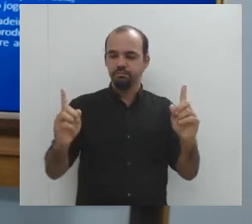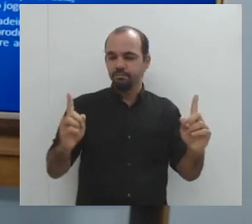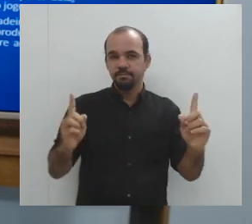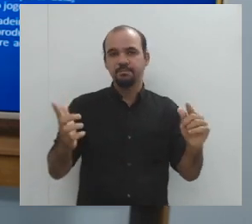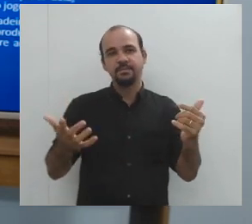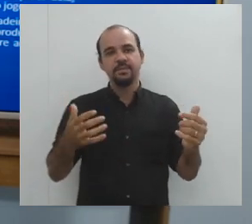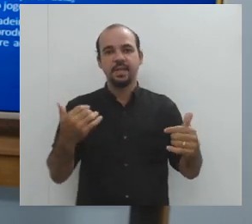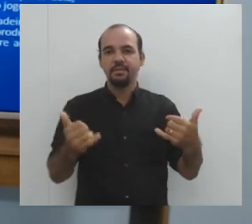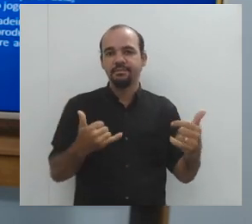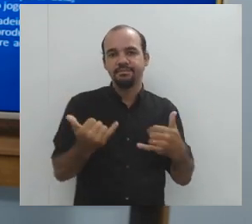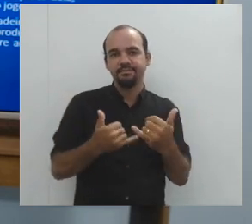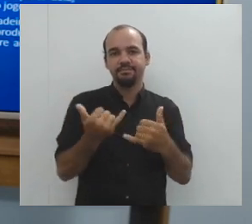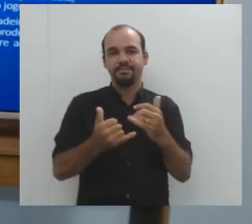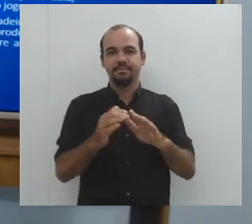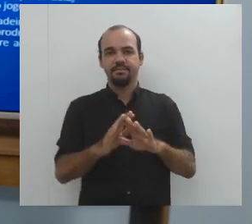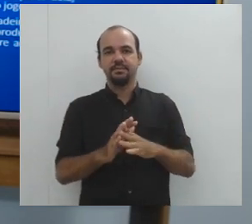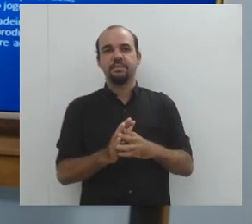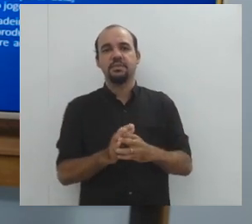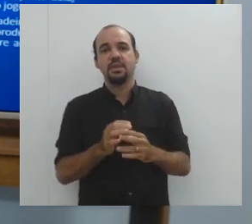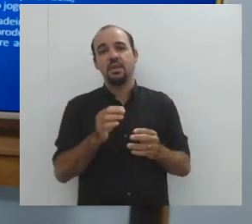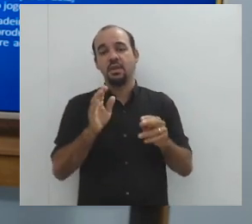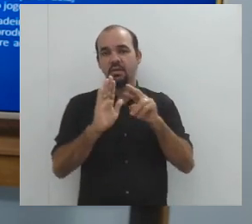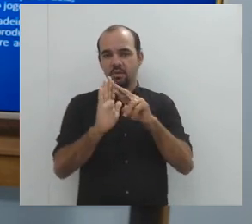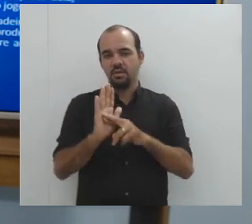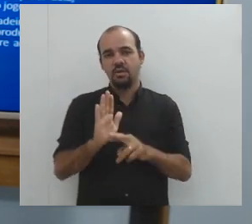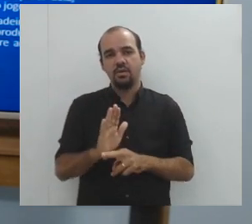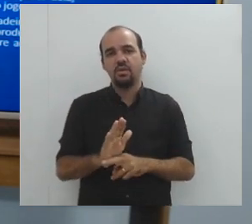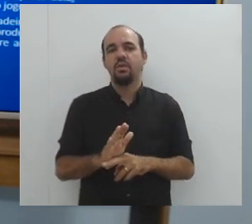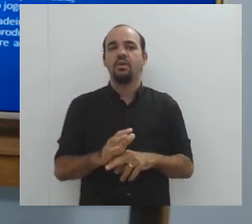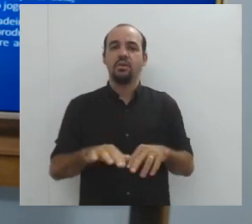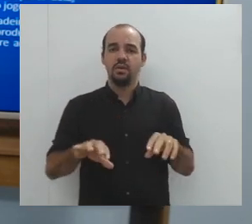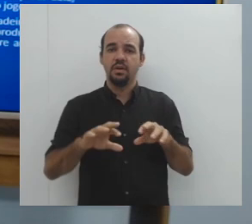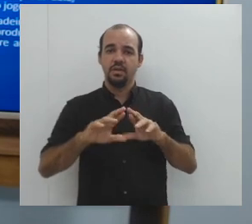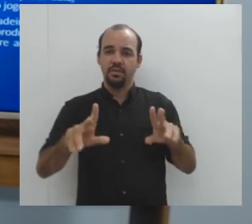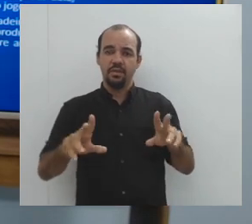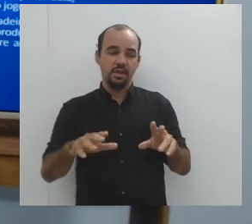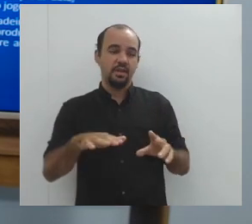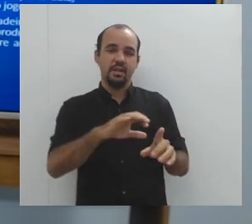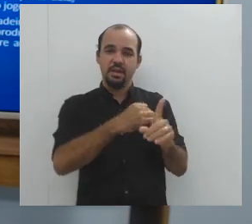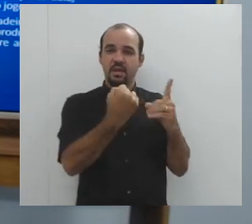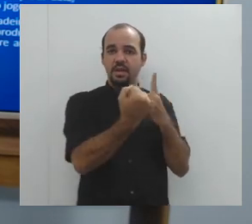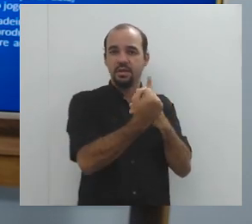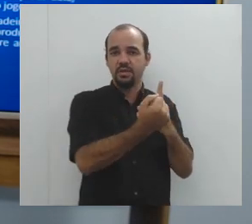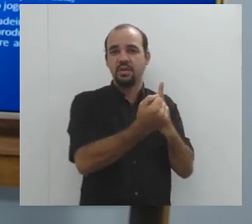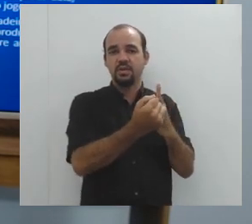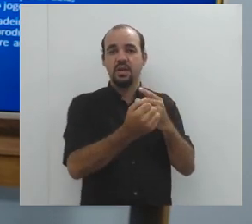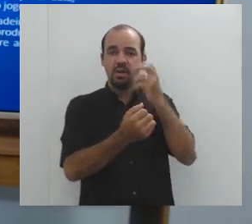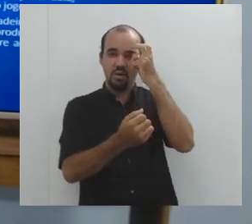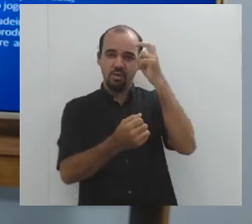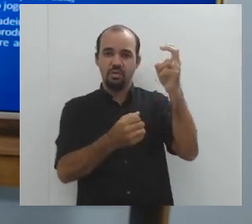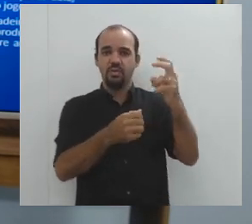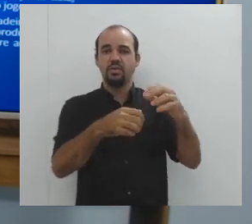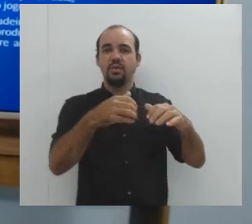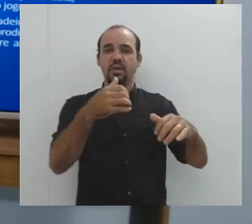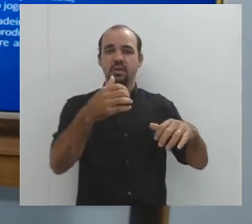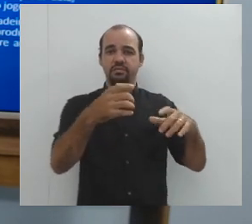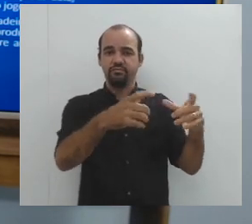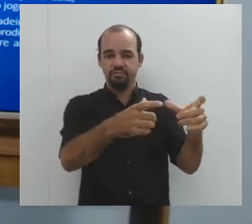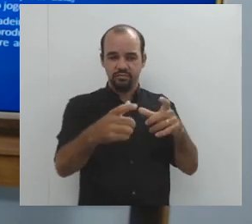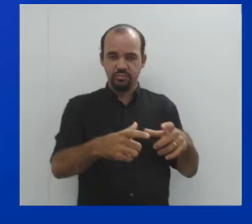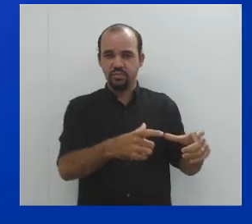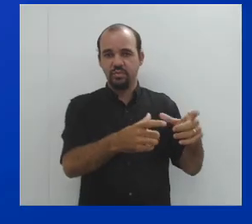é, pelo menos assim, essa parte da sociedade, dessa cultura, desse lugar, desse povo.